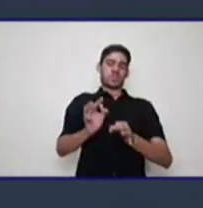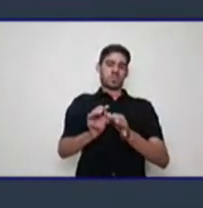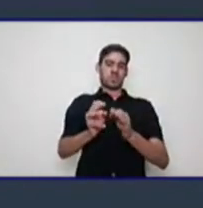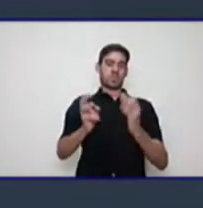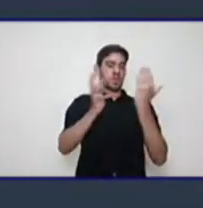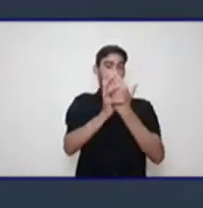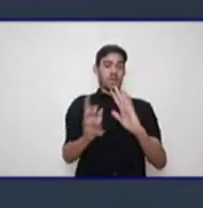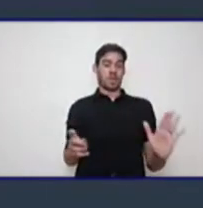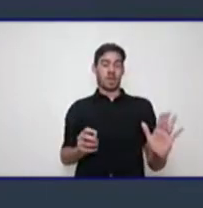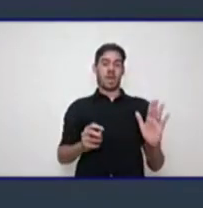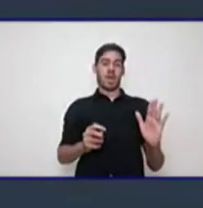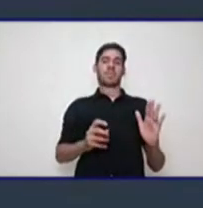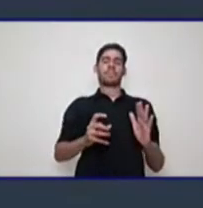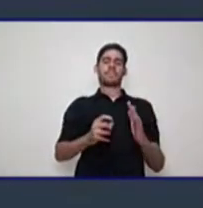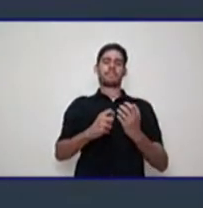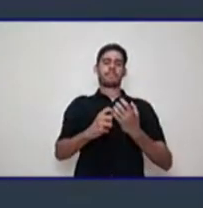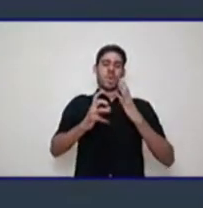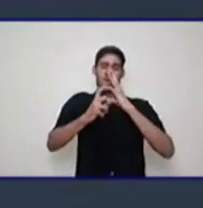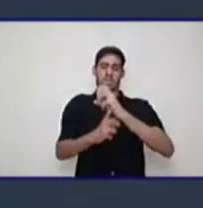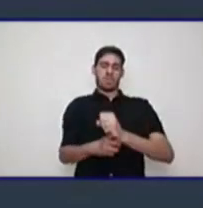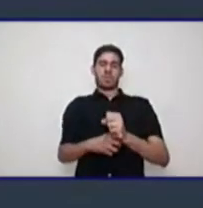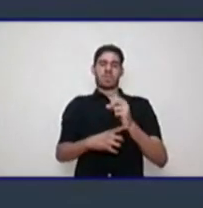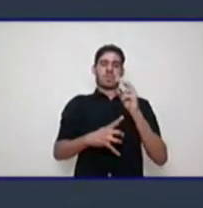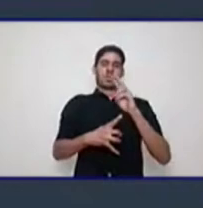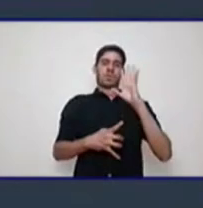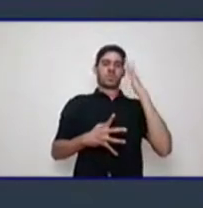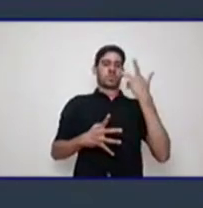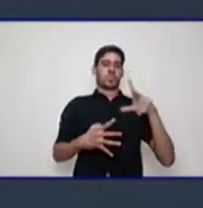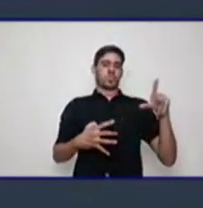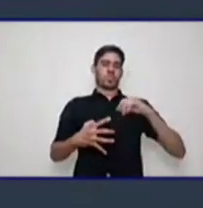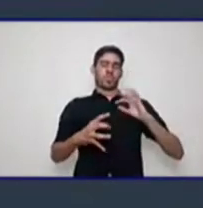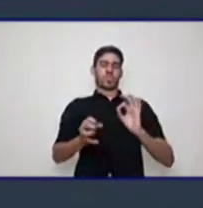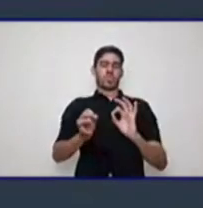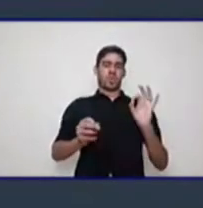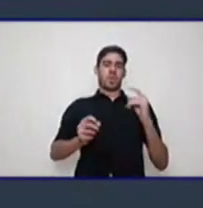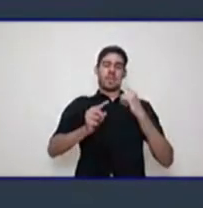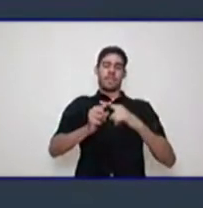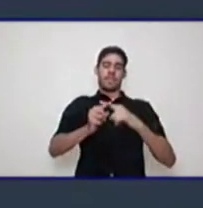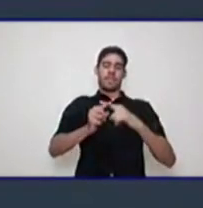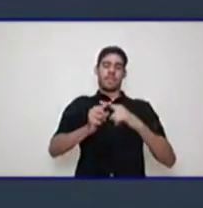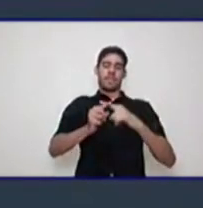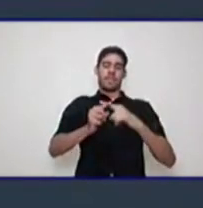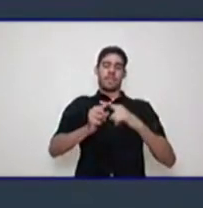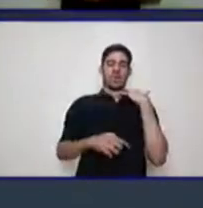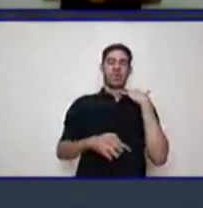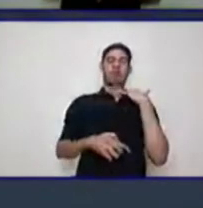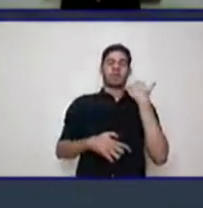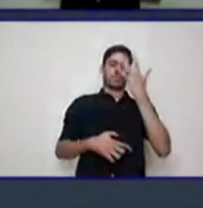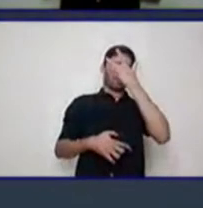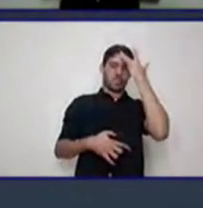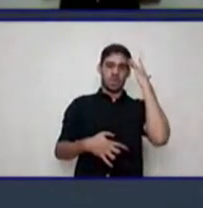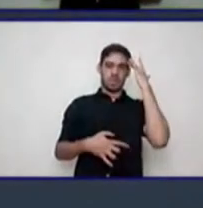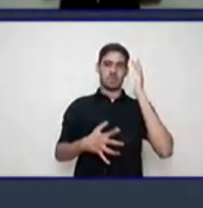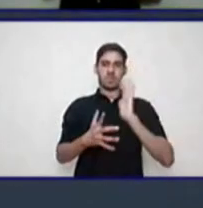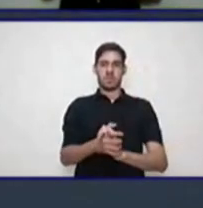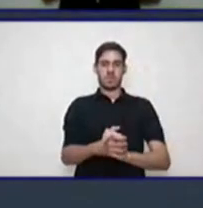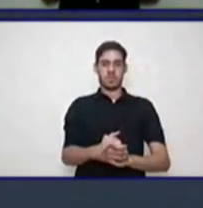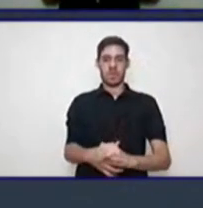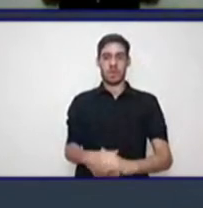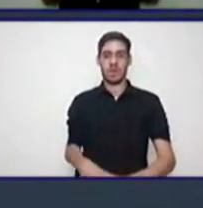a ação de prestação de contas sem resolução de mérito, em virtude do falecimento do prestador das